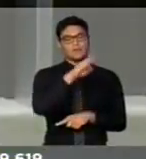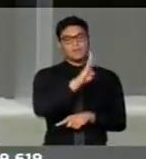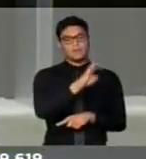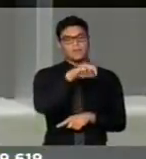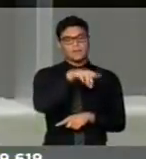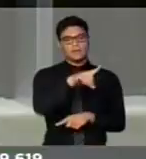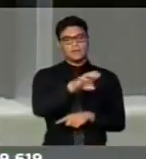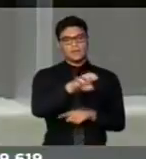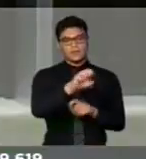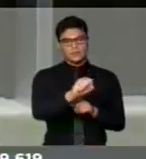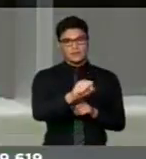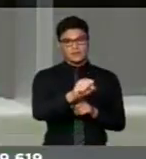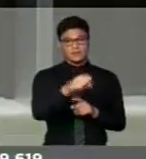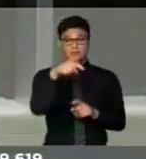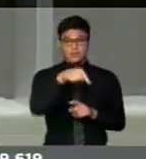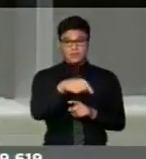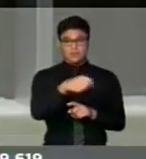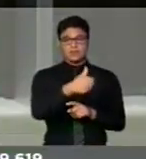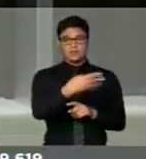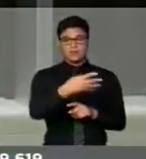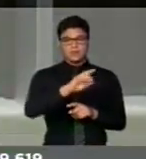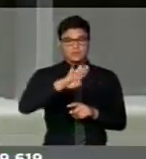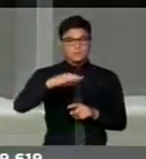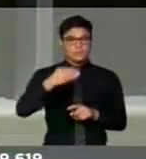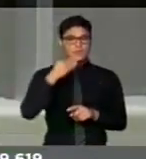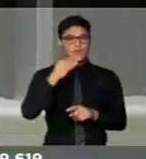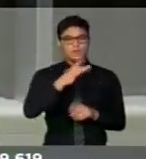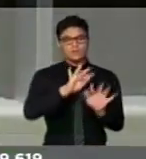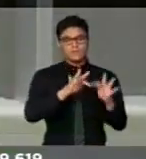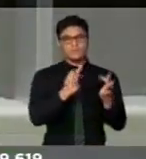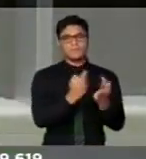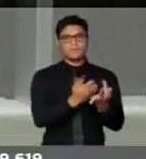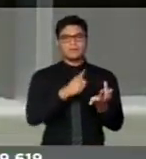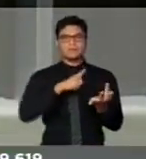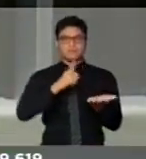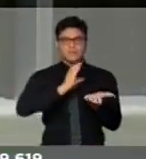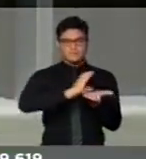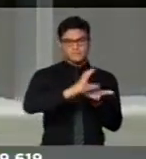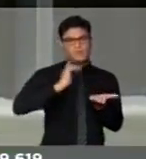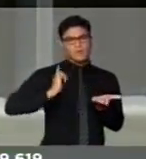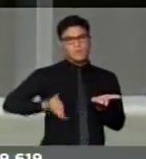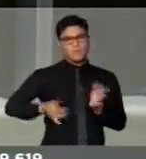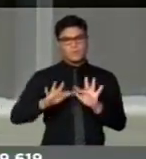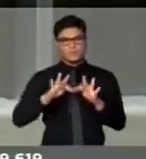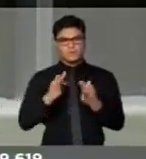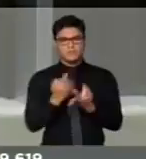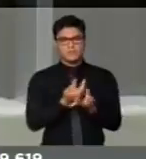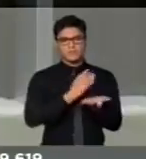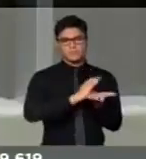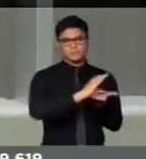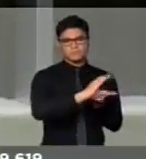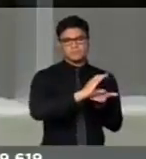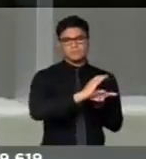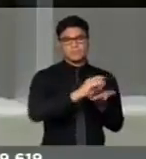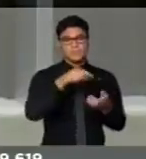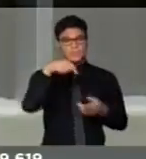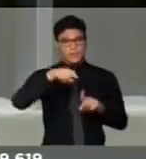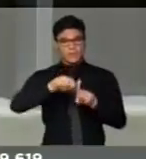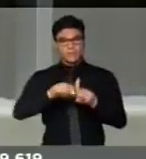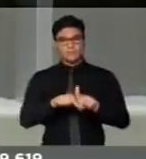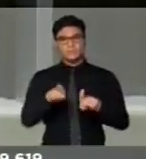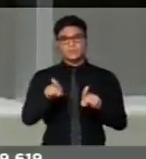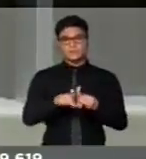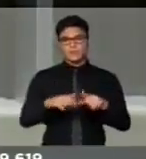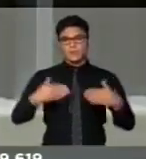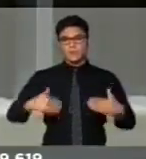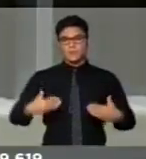E estão efetivamente recebendo os benefícios do Bolsa Família. Neste mês, o